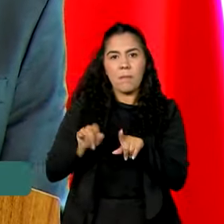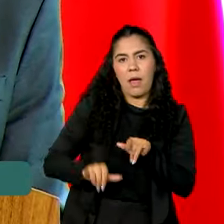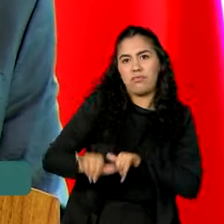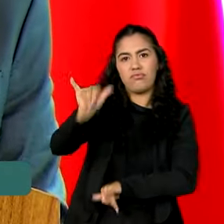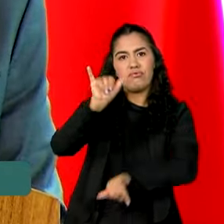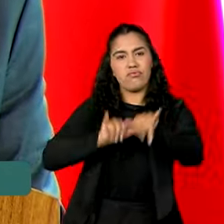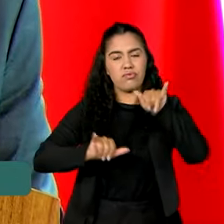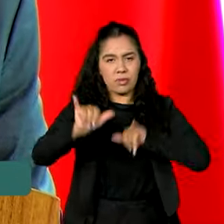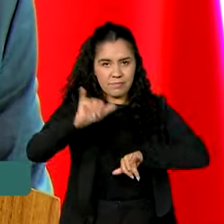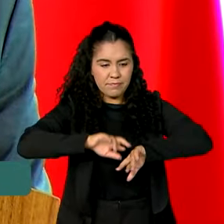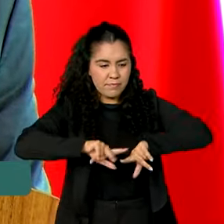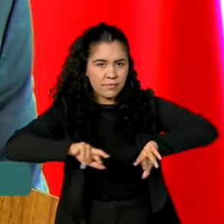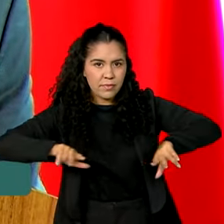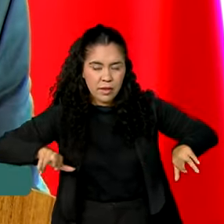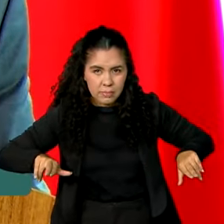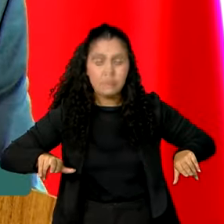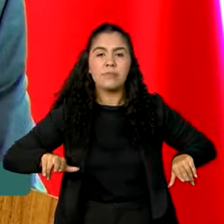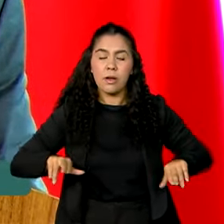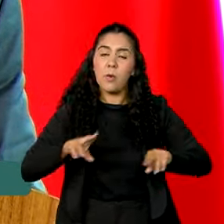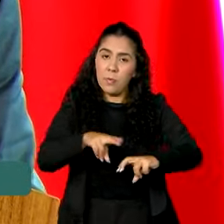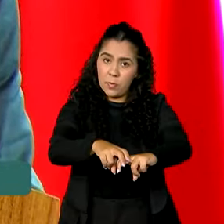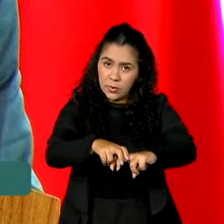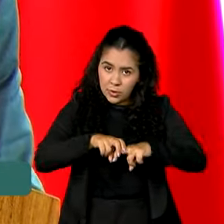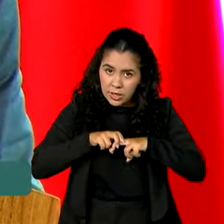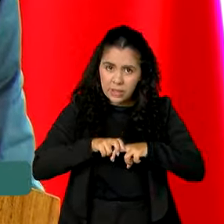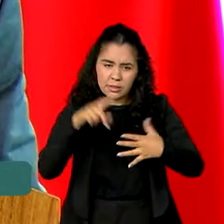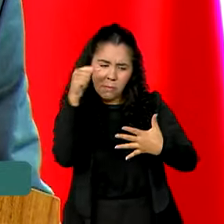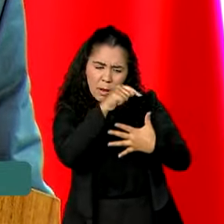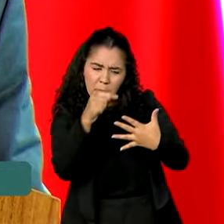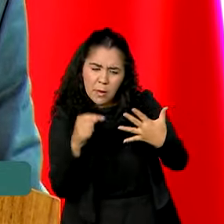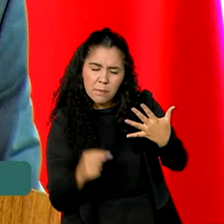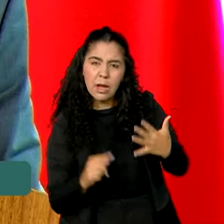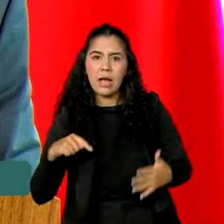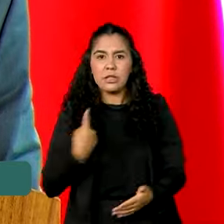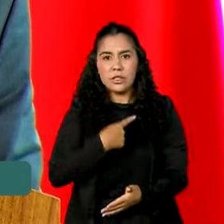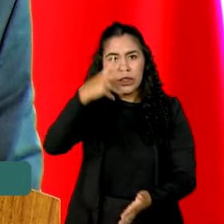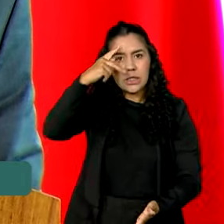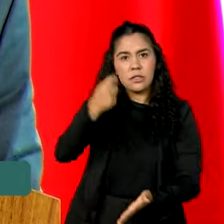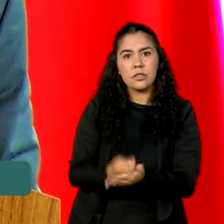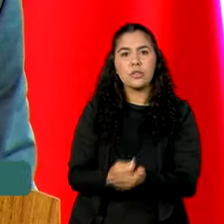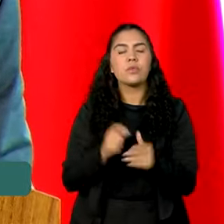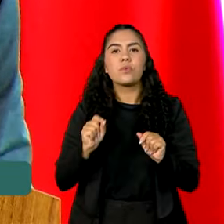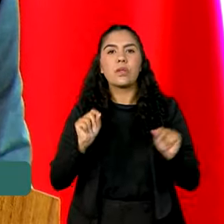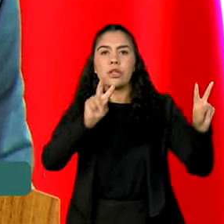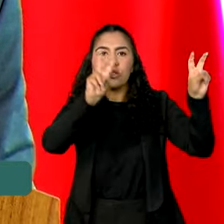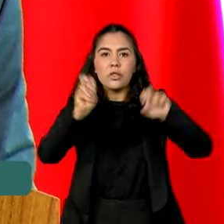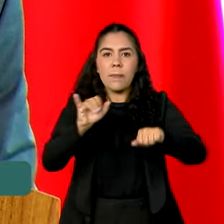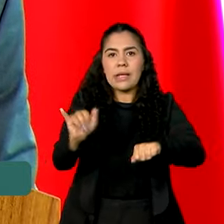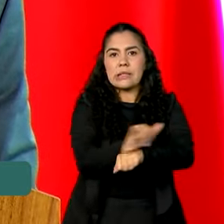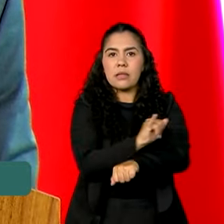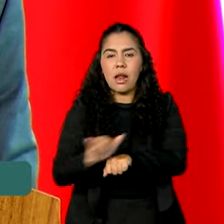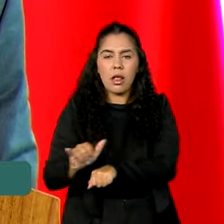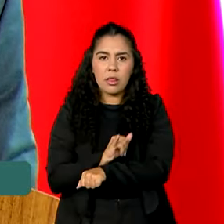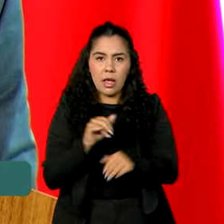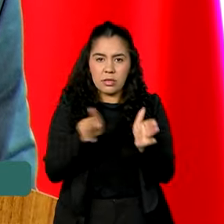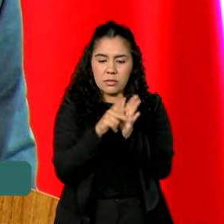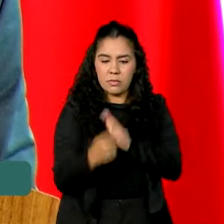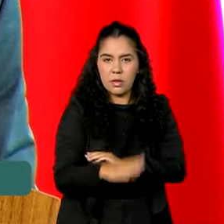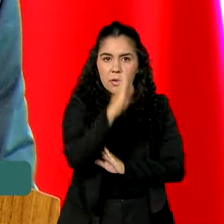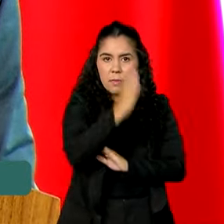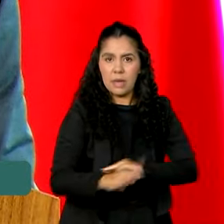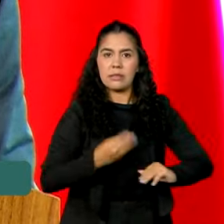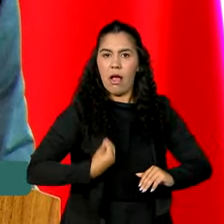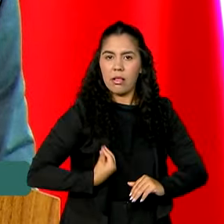aeroespacial. Por essa razão, estabelecemos sinergias entre as estratégias brasileiras de